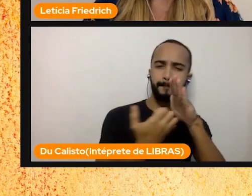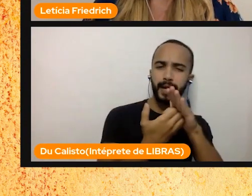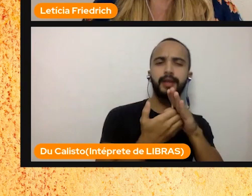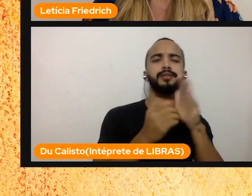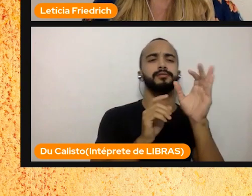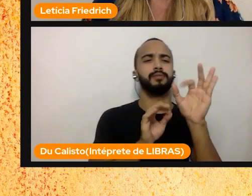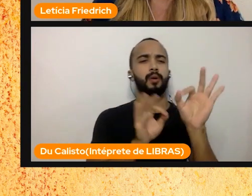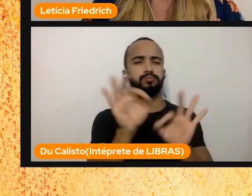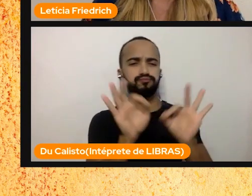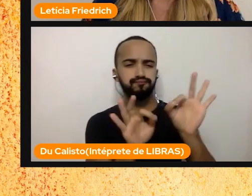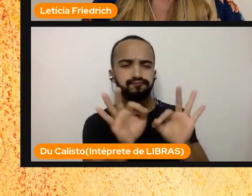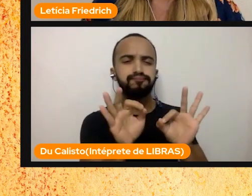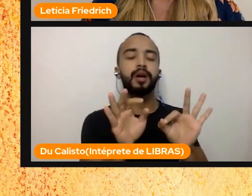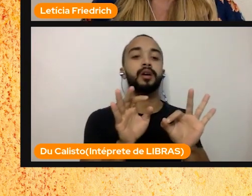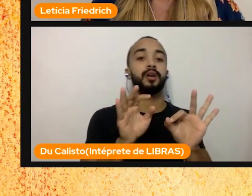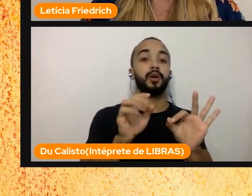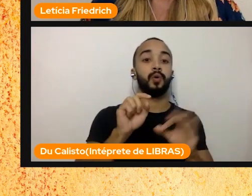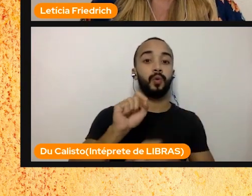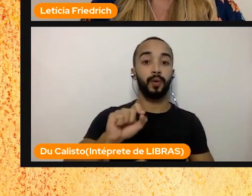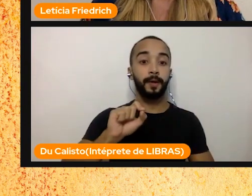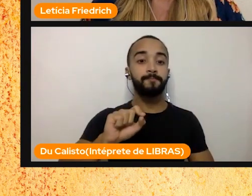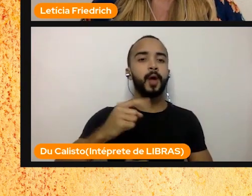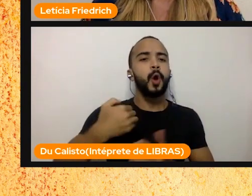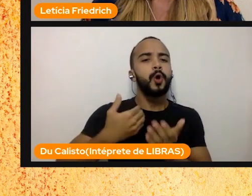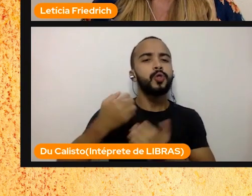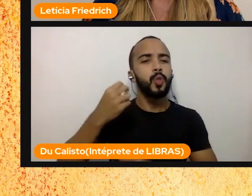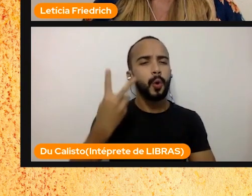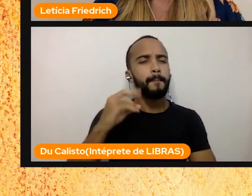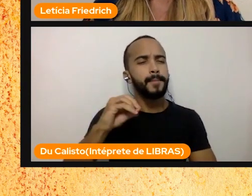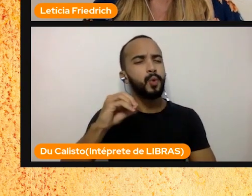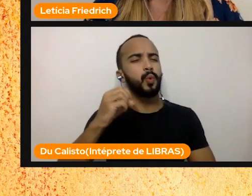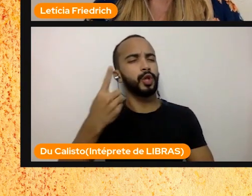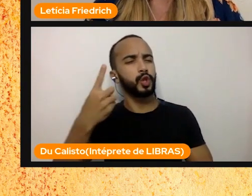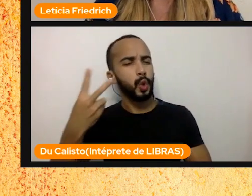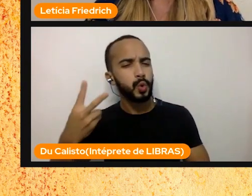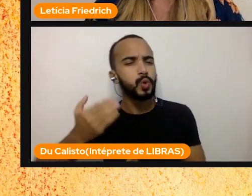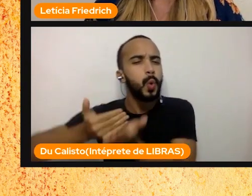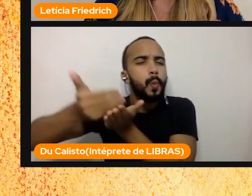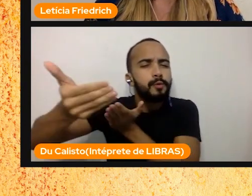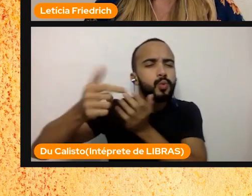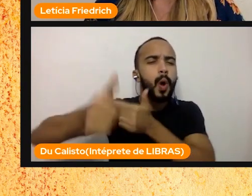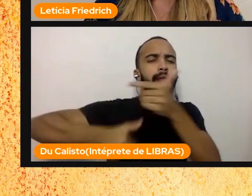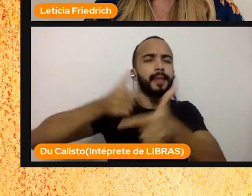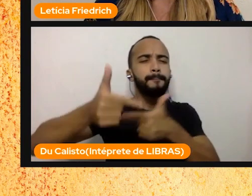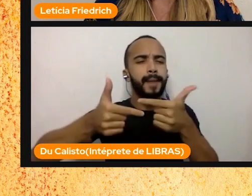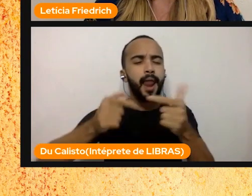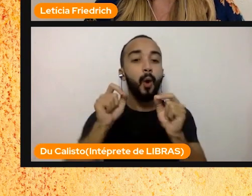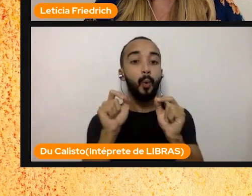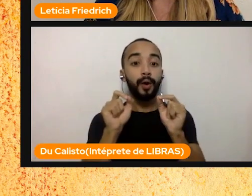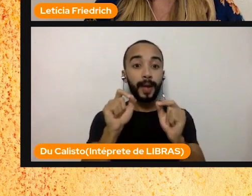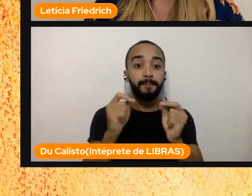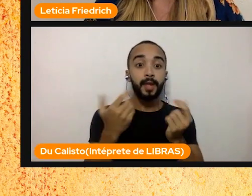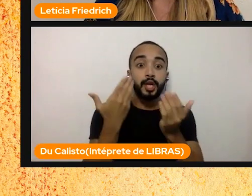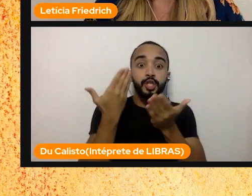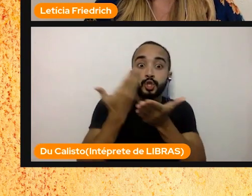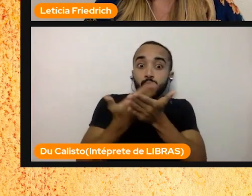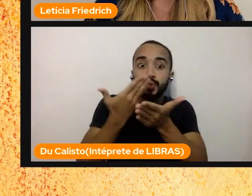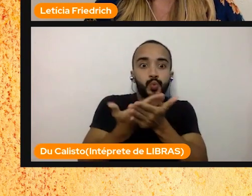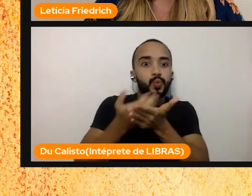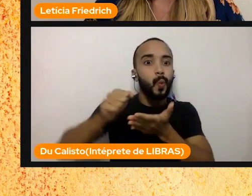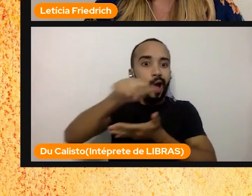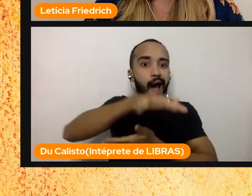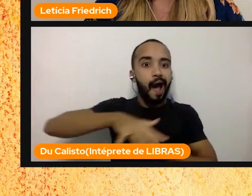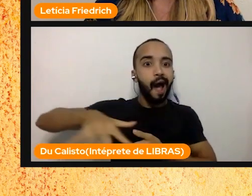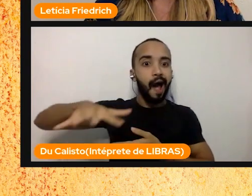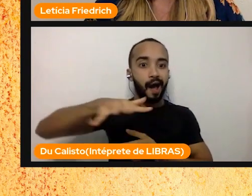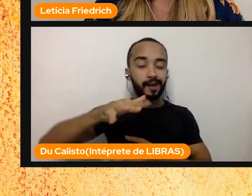2012. Então a gente começou a trabalhar e eu comecei a, não, vou tentar transformar essa produtora num estúdio de animação. E aí, só